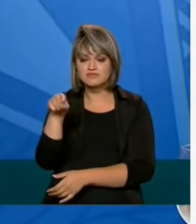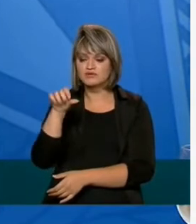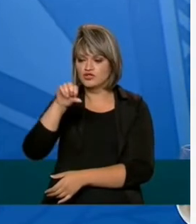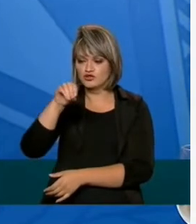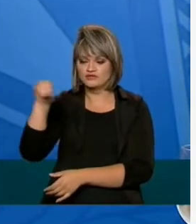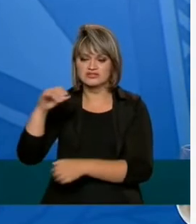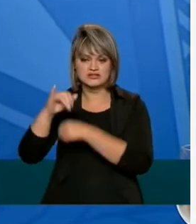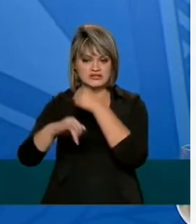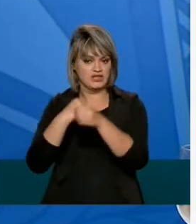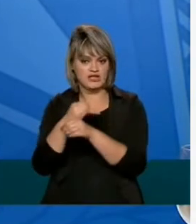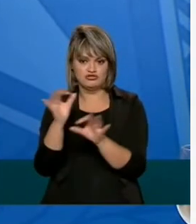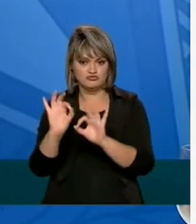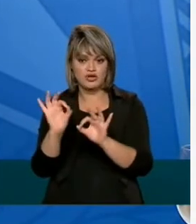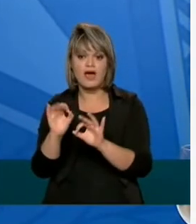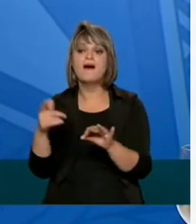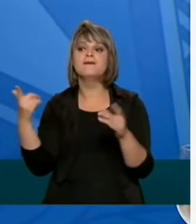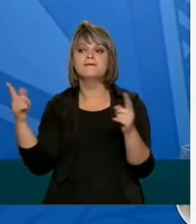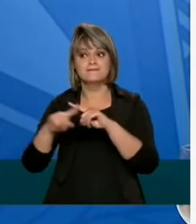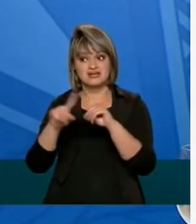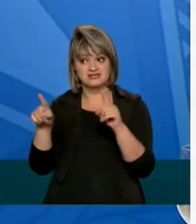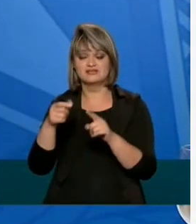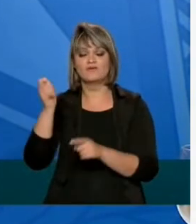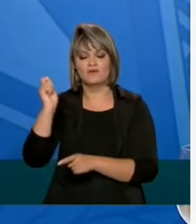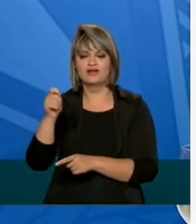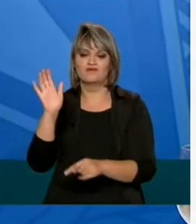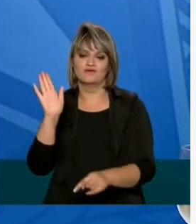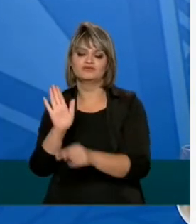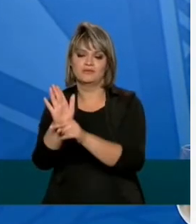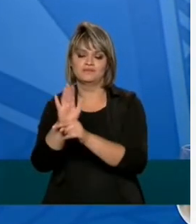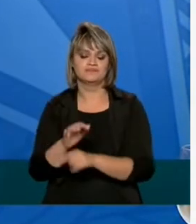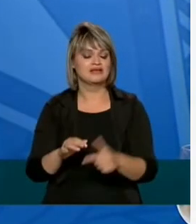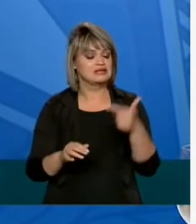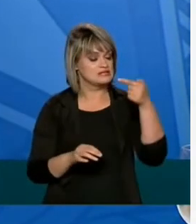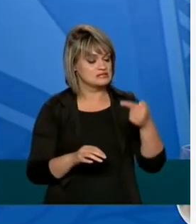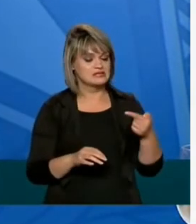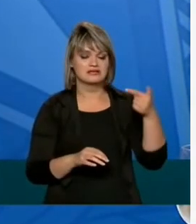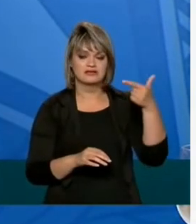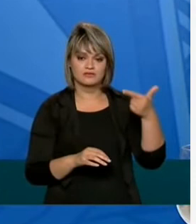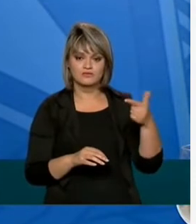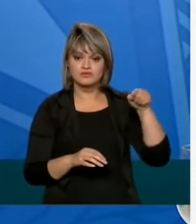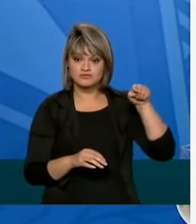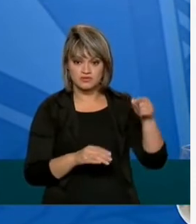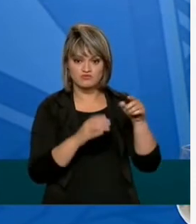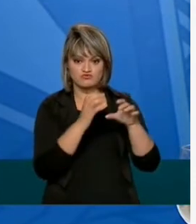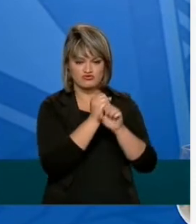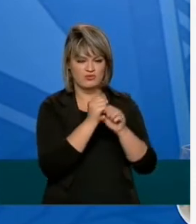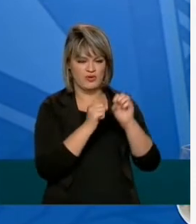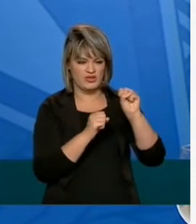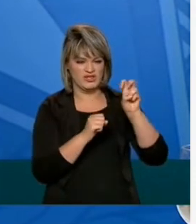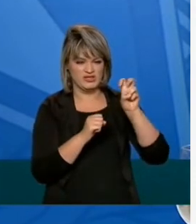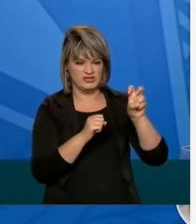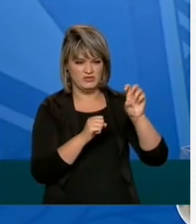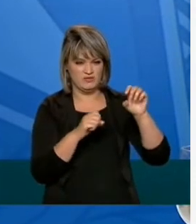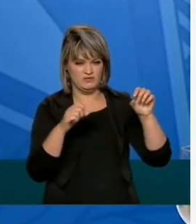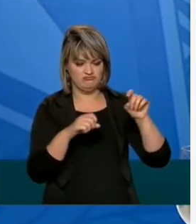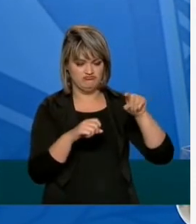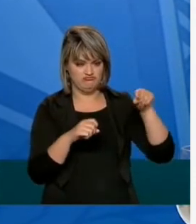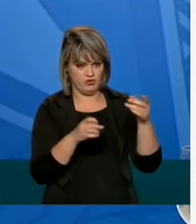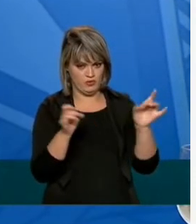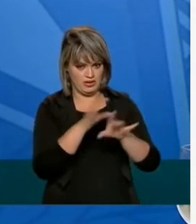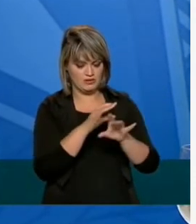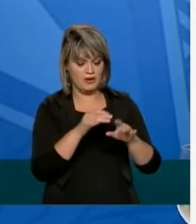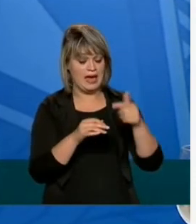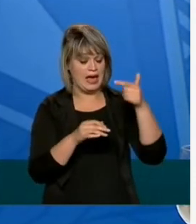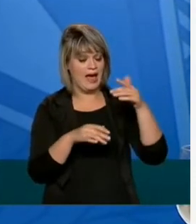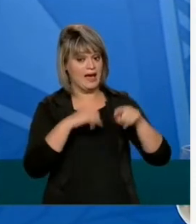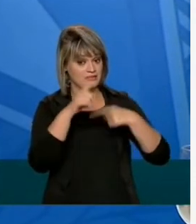vão receber com leilão. E 72 mil das 85, mais de 80%,